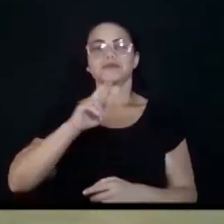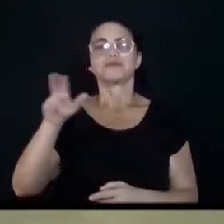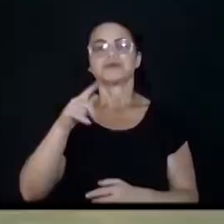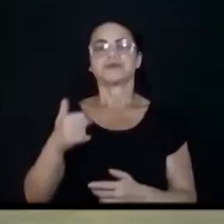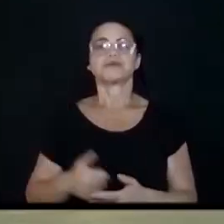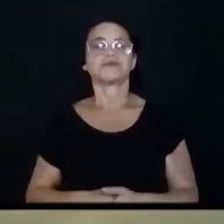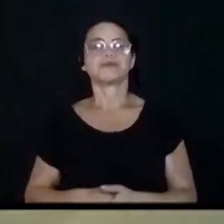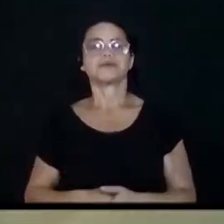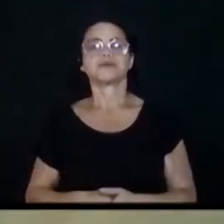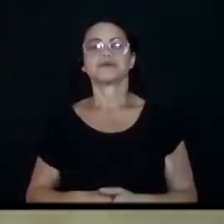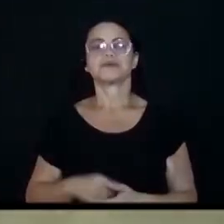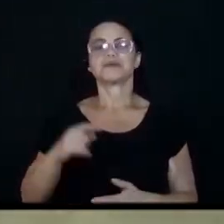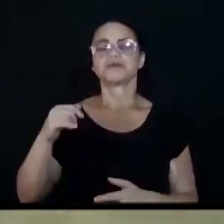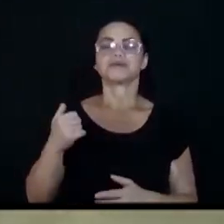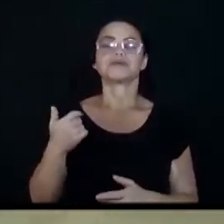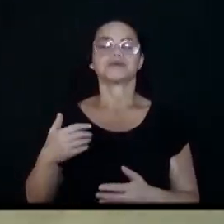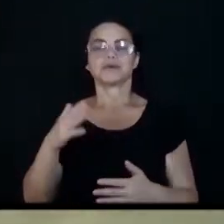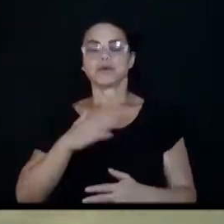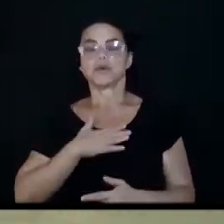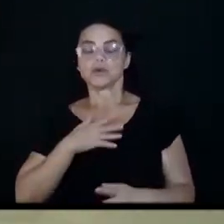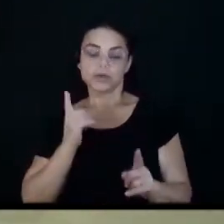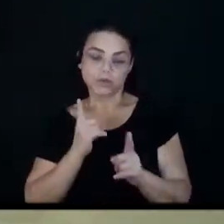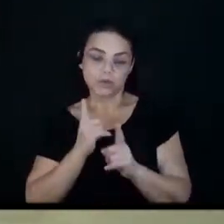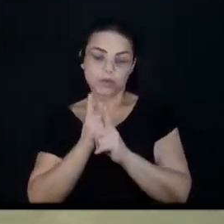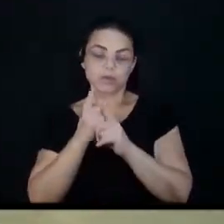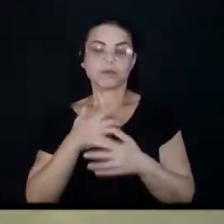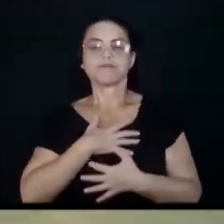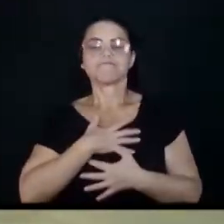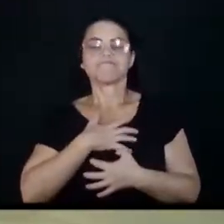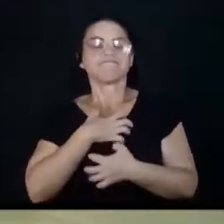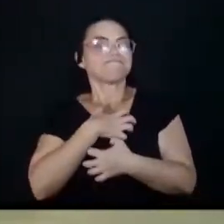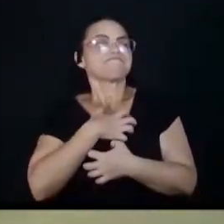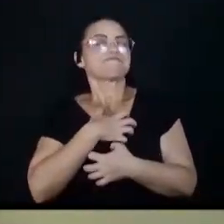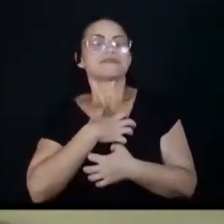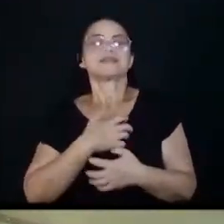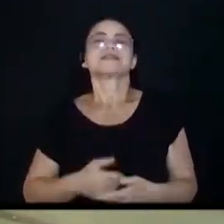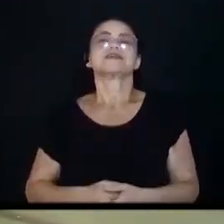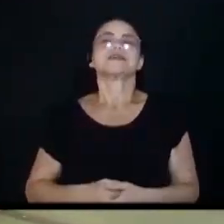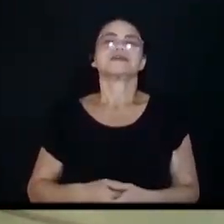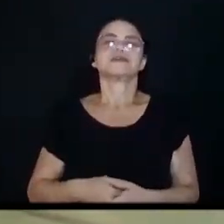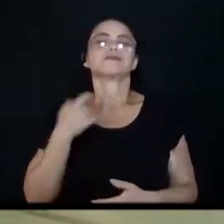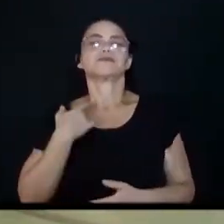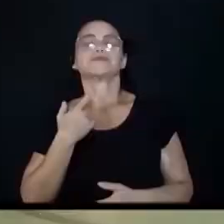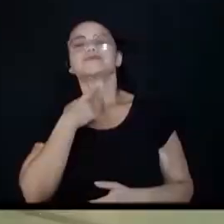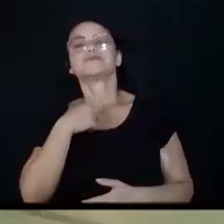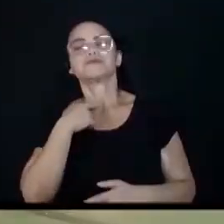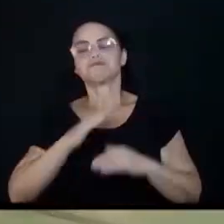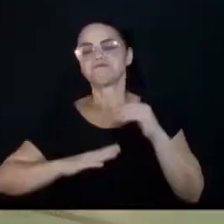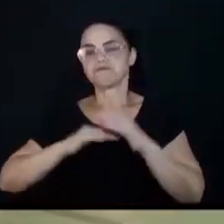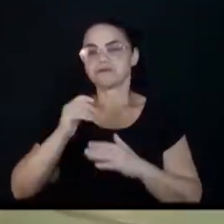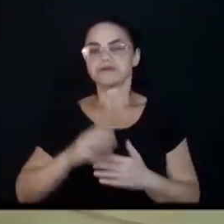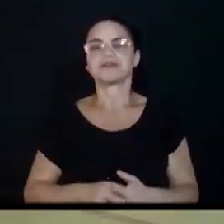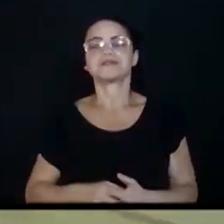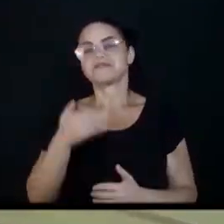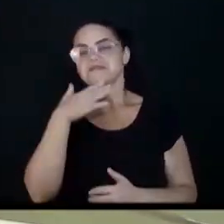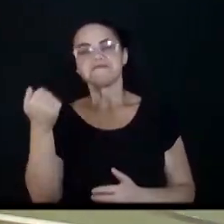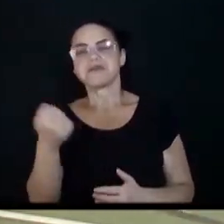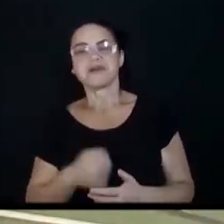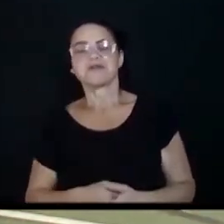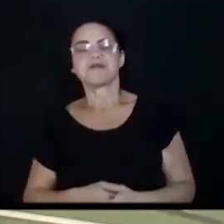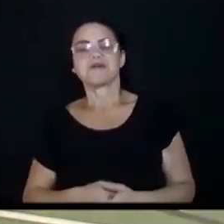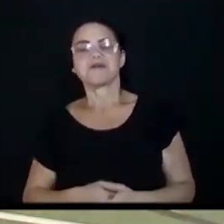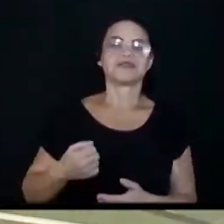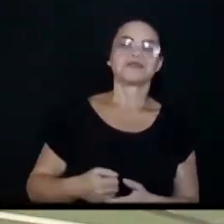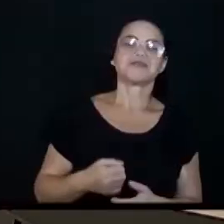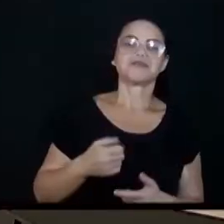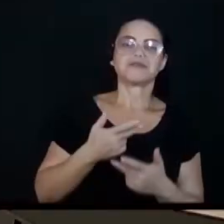se descobrirem. Então, com certeza esse é o melhor pagamento que a gente recebe aqui.